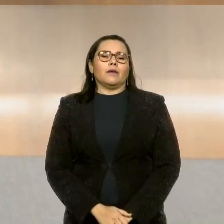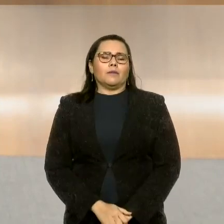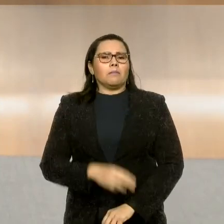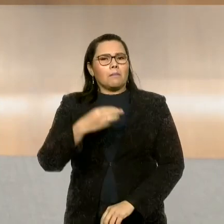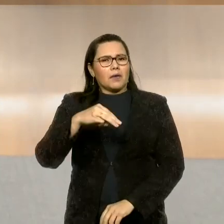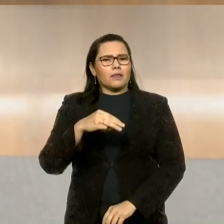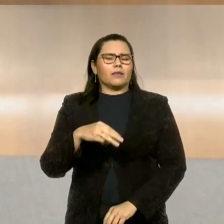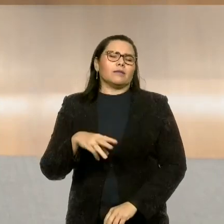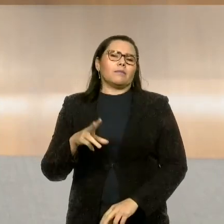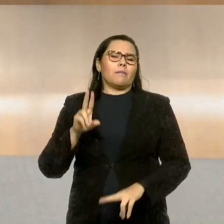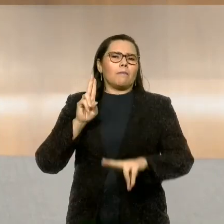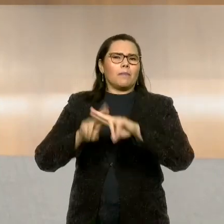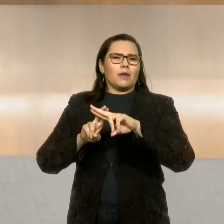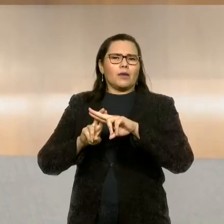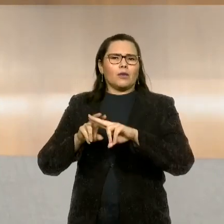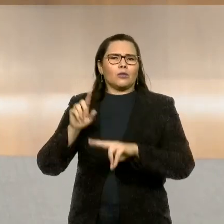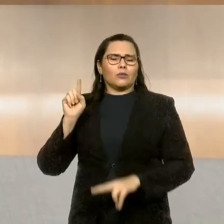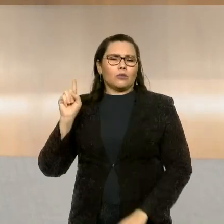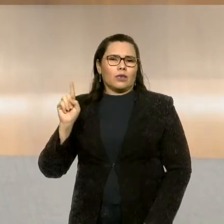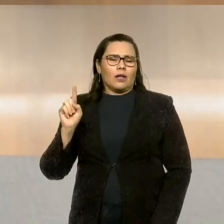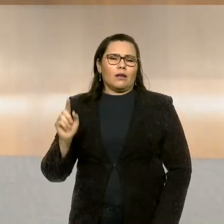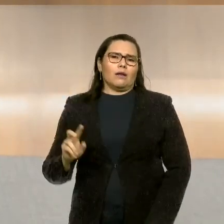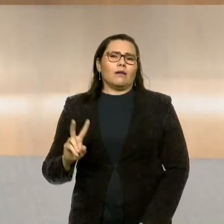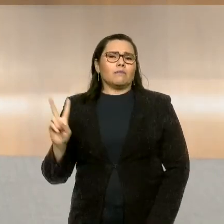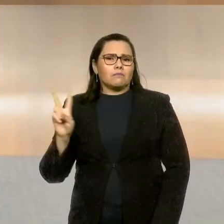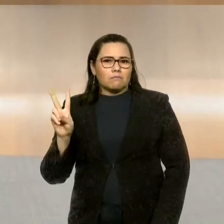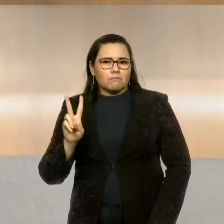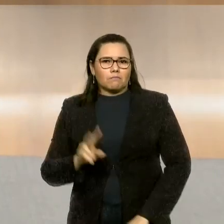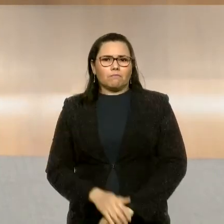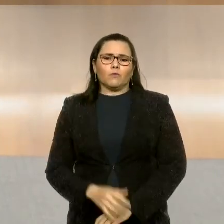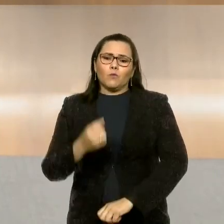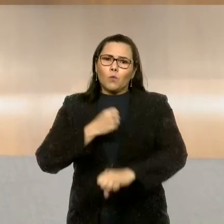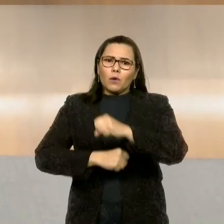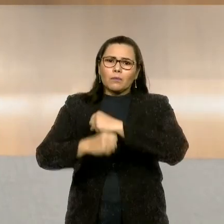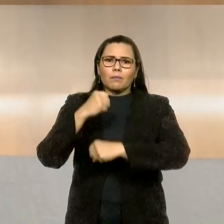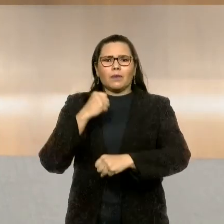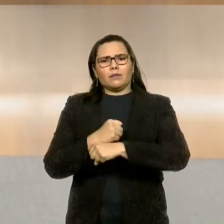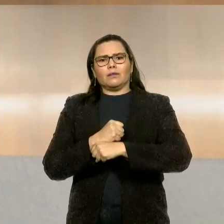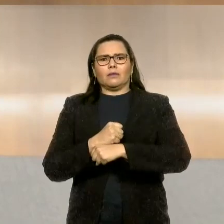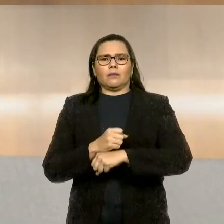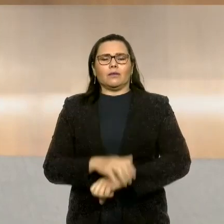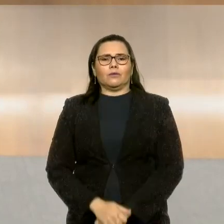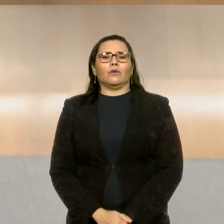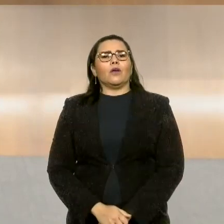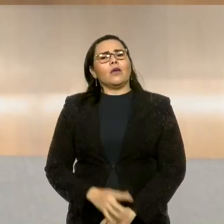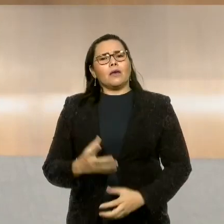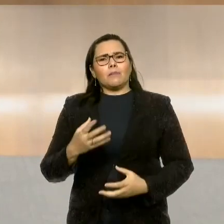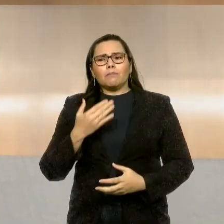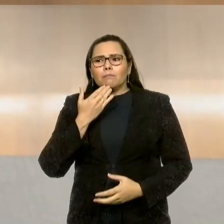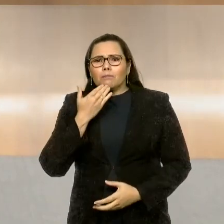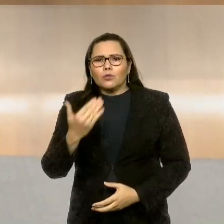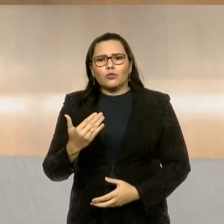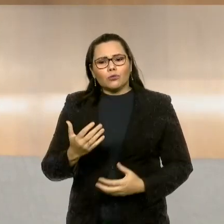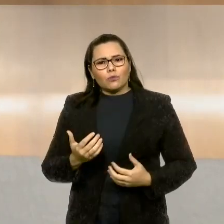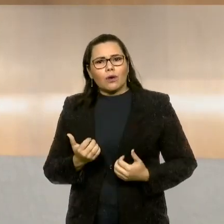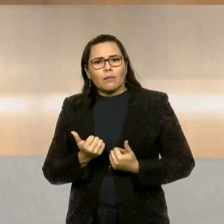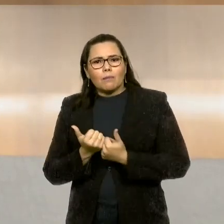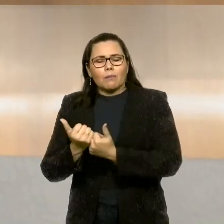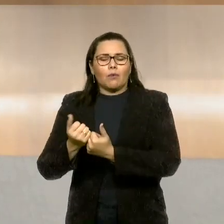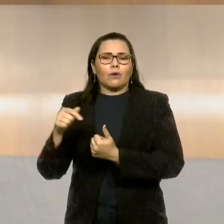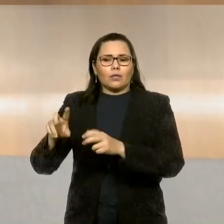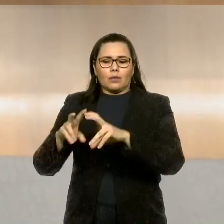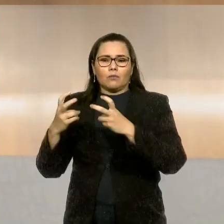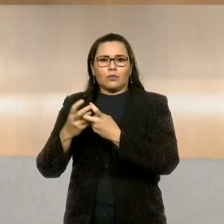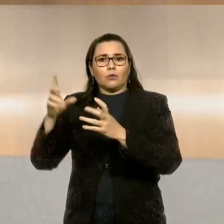presos na Venezuela desde o final do ano passado né E eles vieram buscar apoio aqui da Comissão de Direitos Humanos da